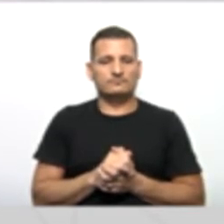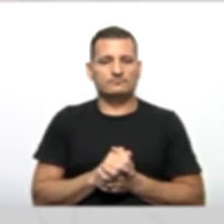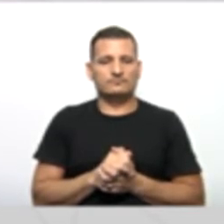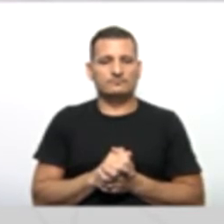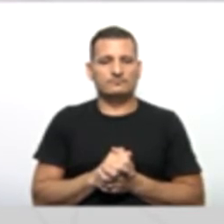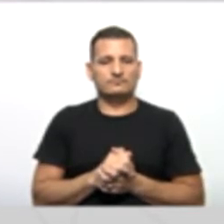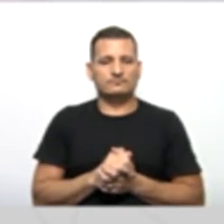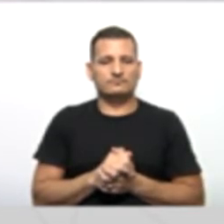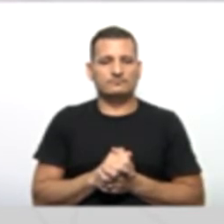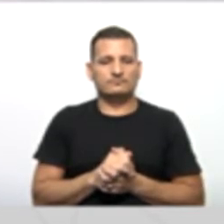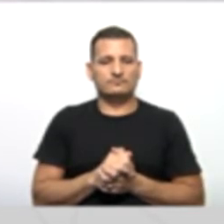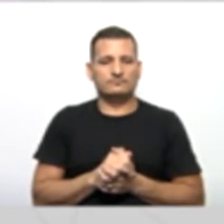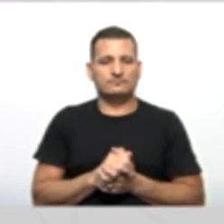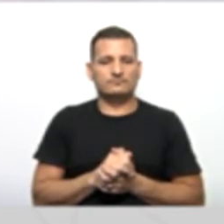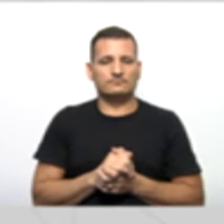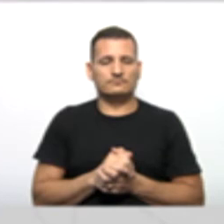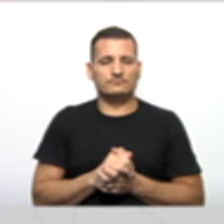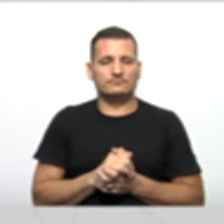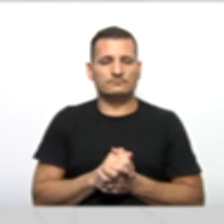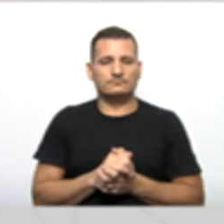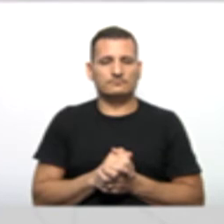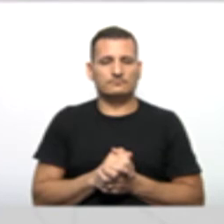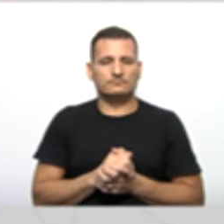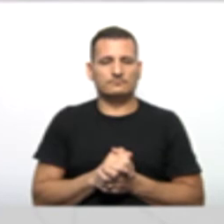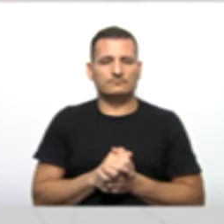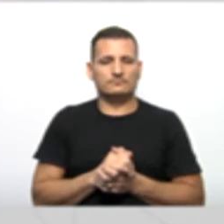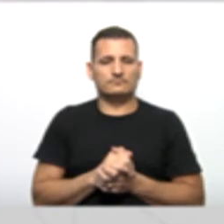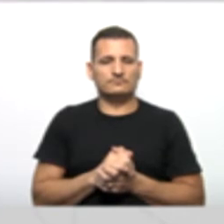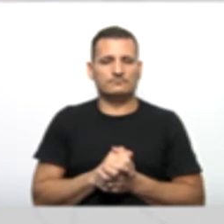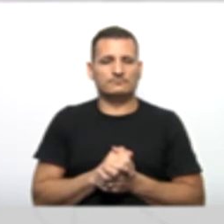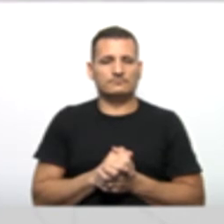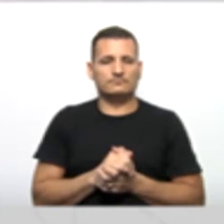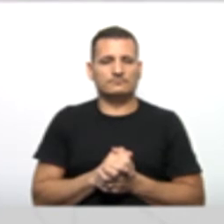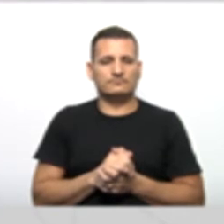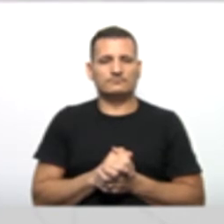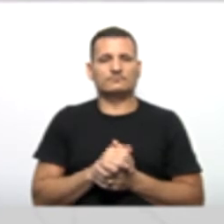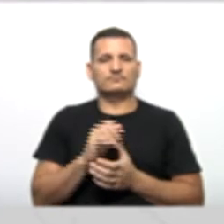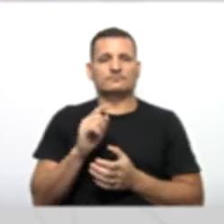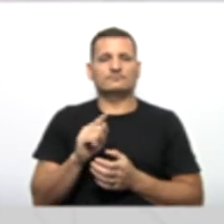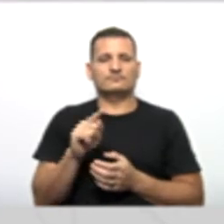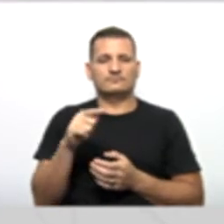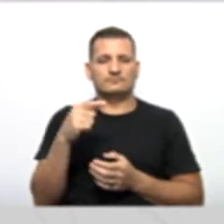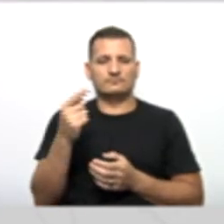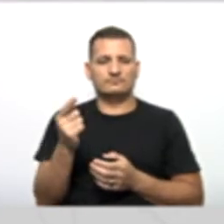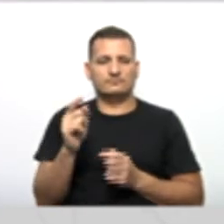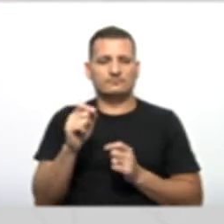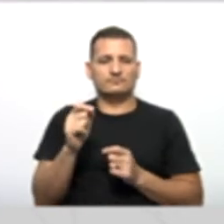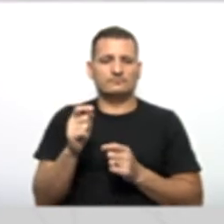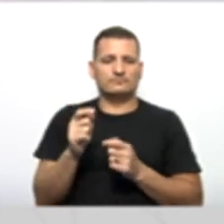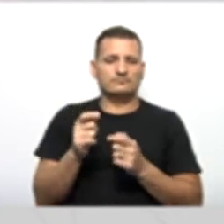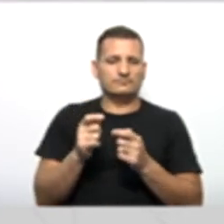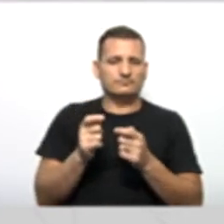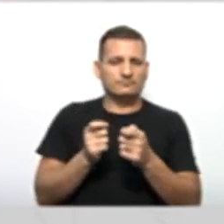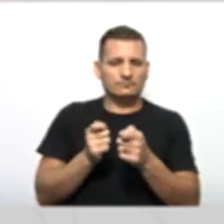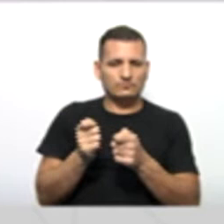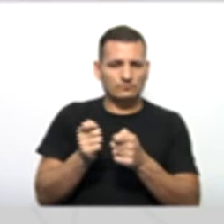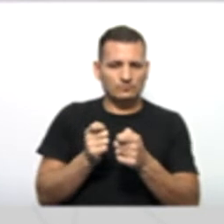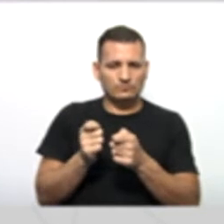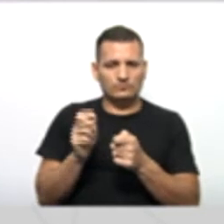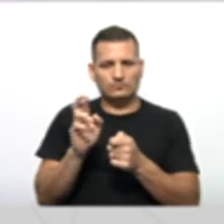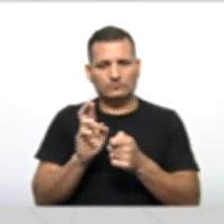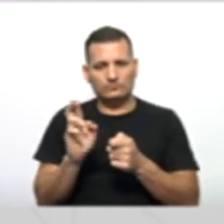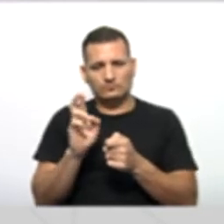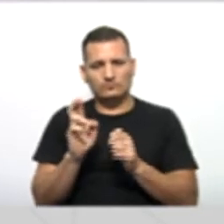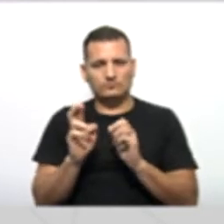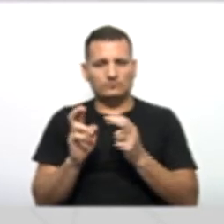que eu planejo, eu vou fazer o que, gente? Eu vou ou fazer a monitoração e controle, ou eu entro na